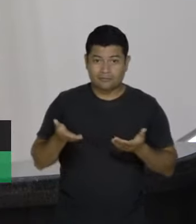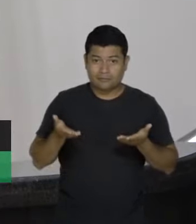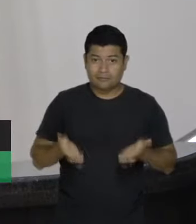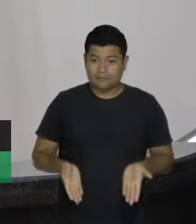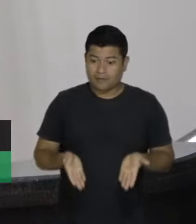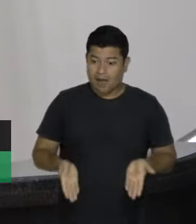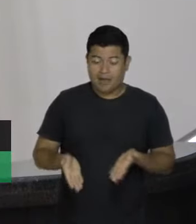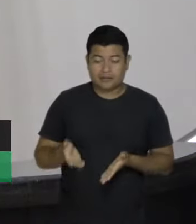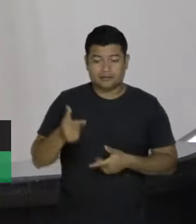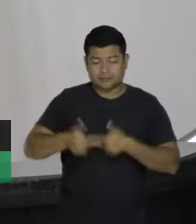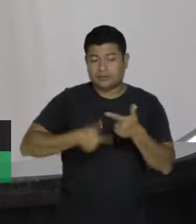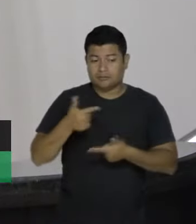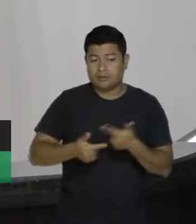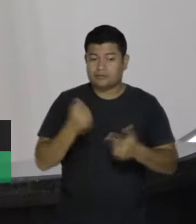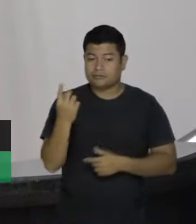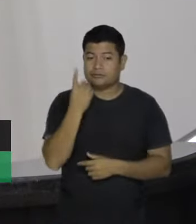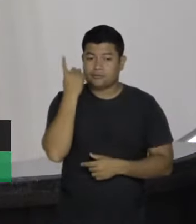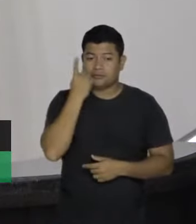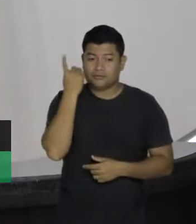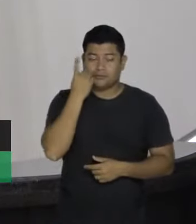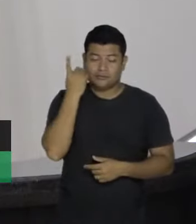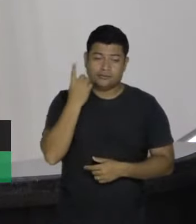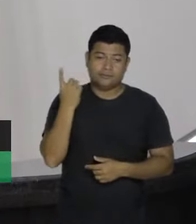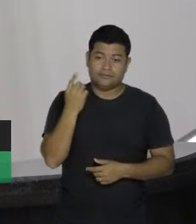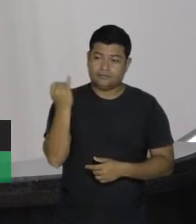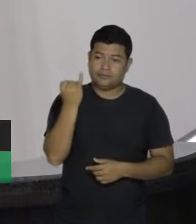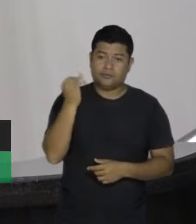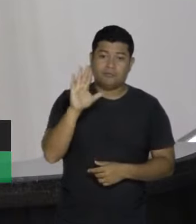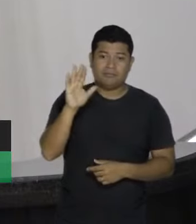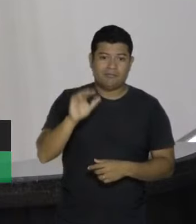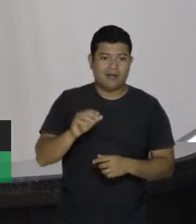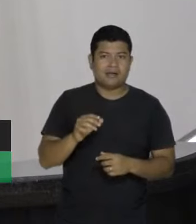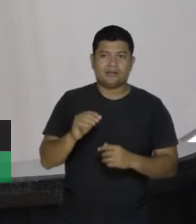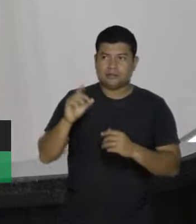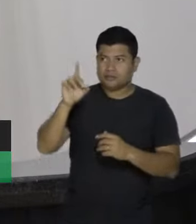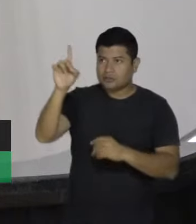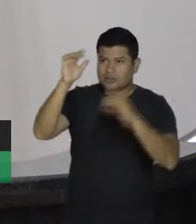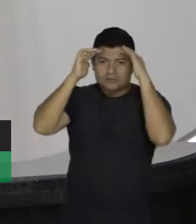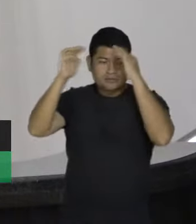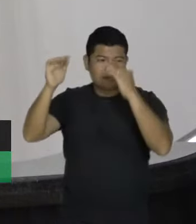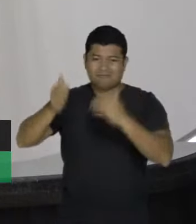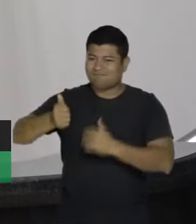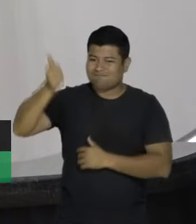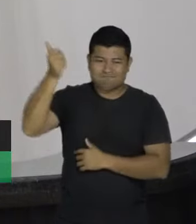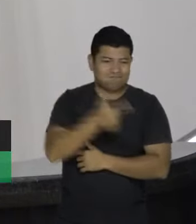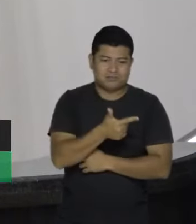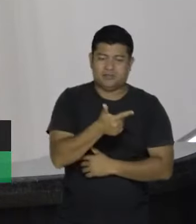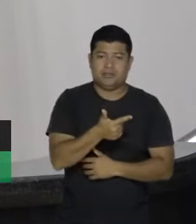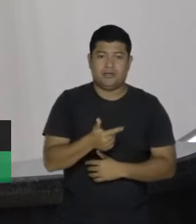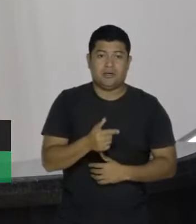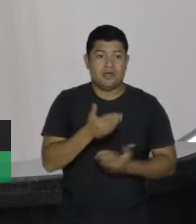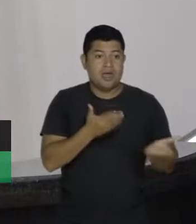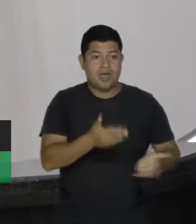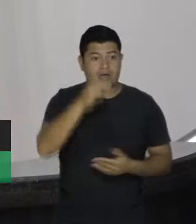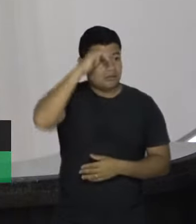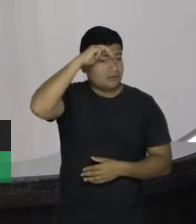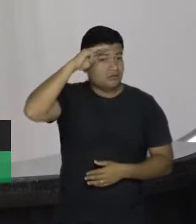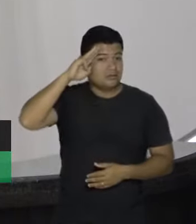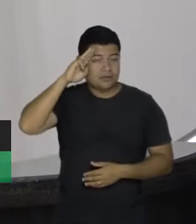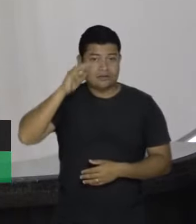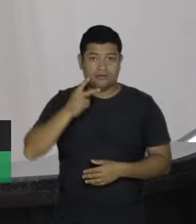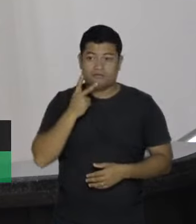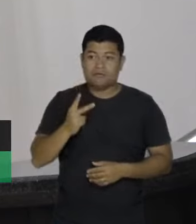na Alesc, mas que, com as tuas orações redobradas, o Sérgio, gente, vou dizer para vocês que estão chegando